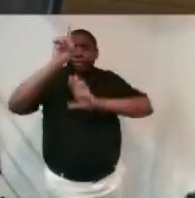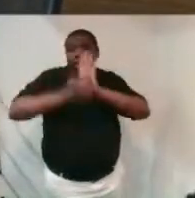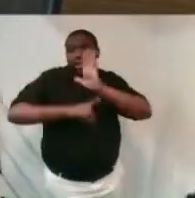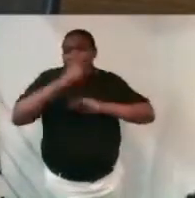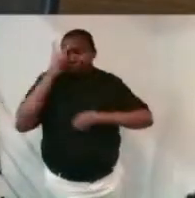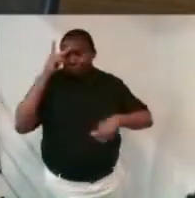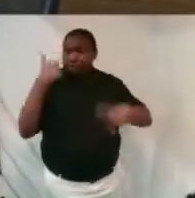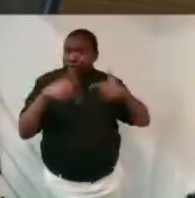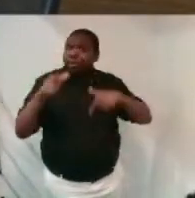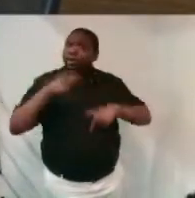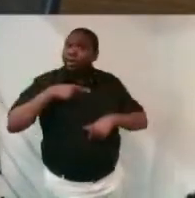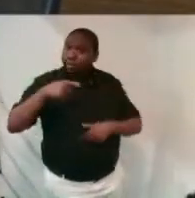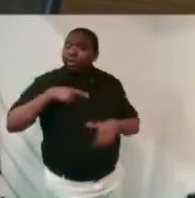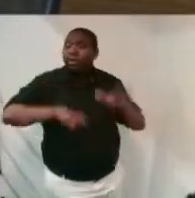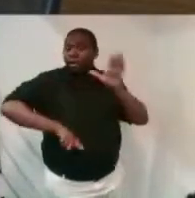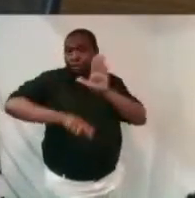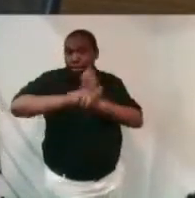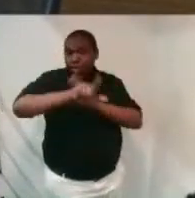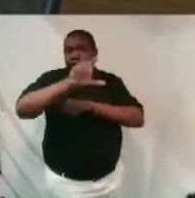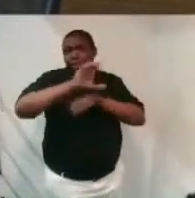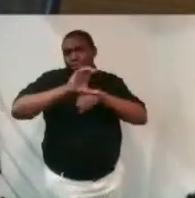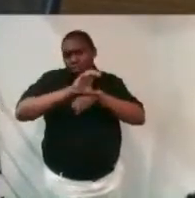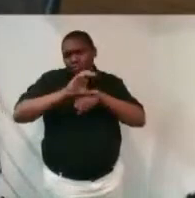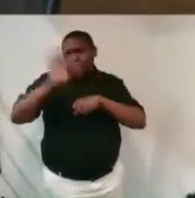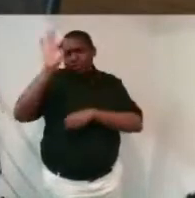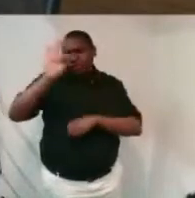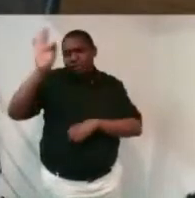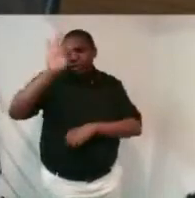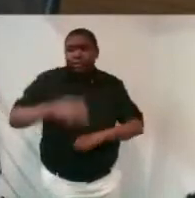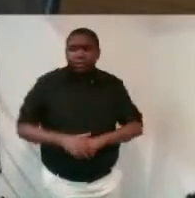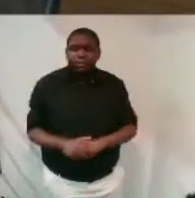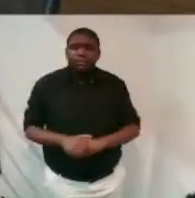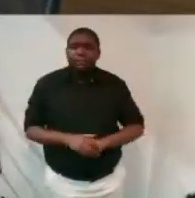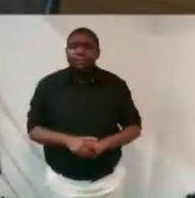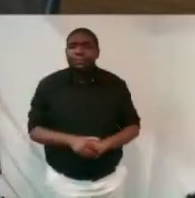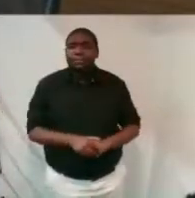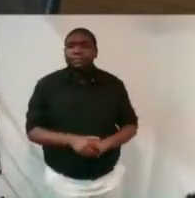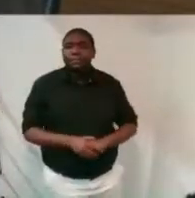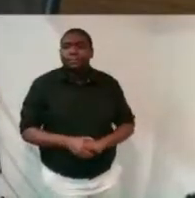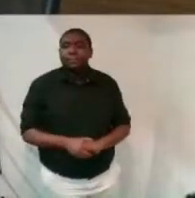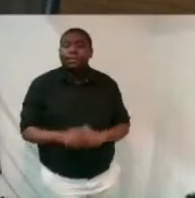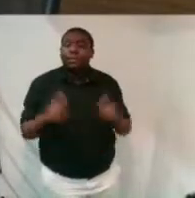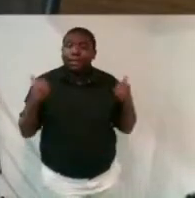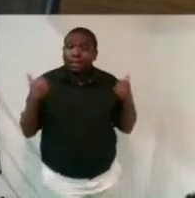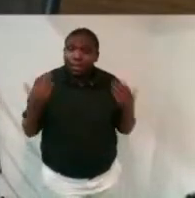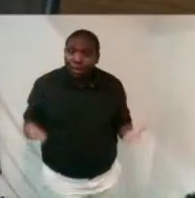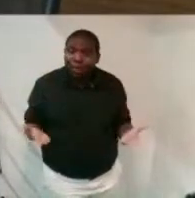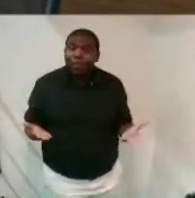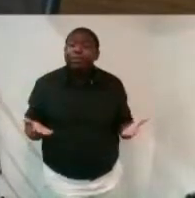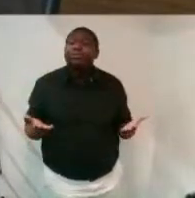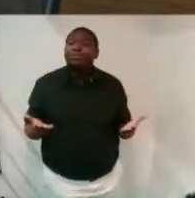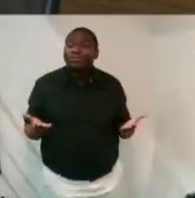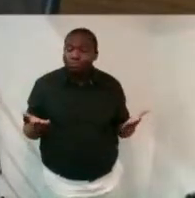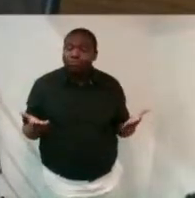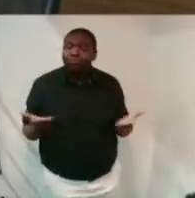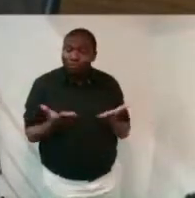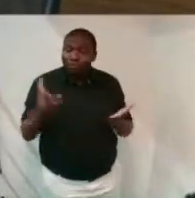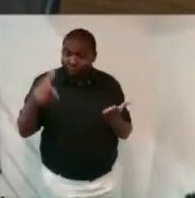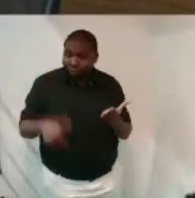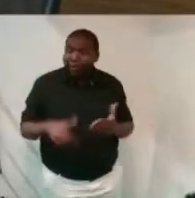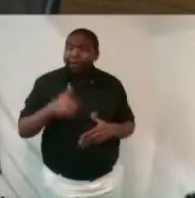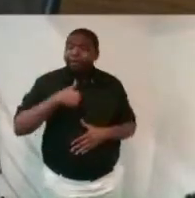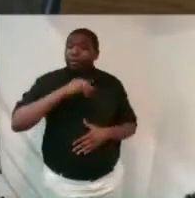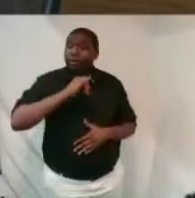previstos na nossa Constituição Federal. Então, é com esse recado